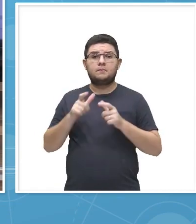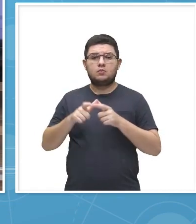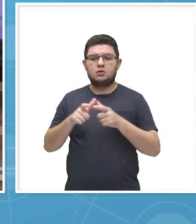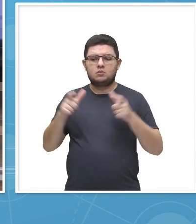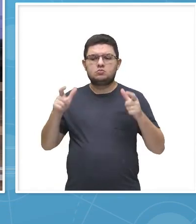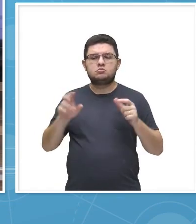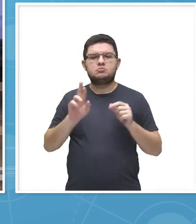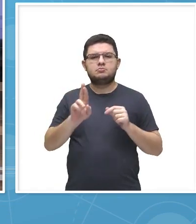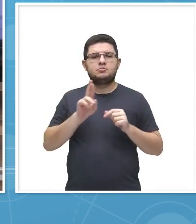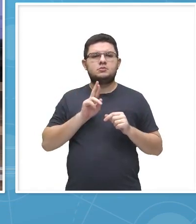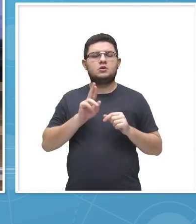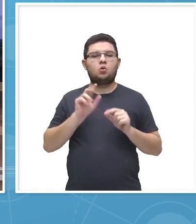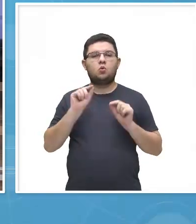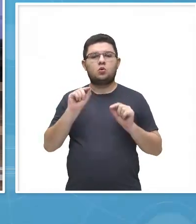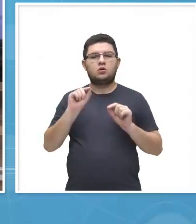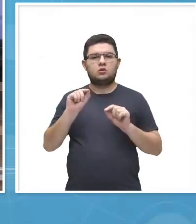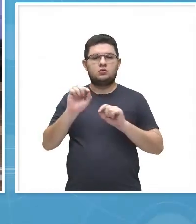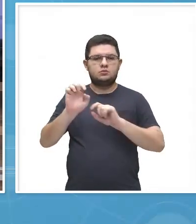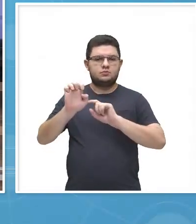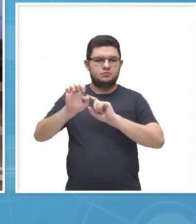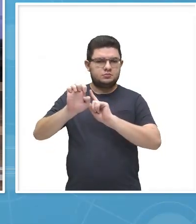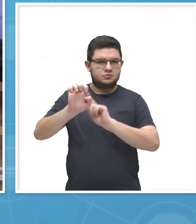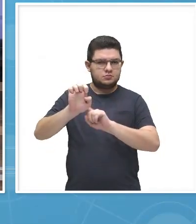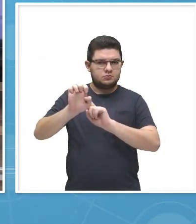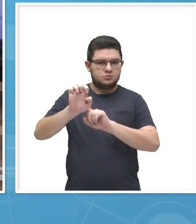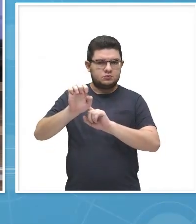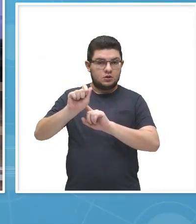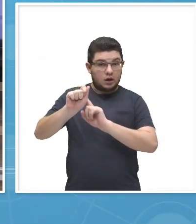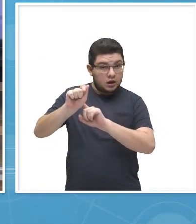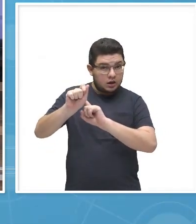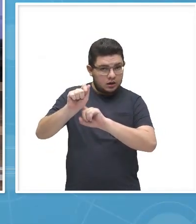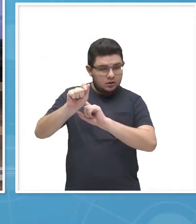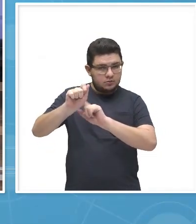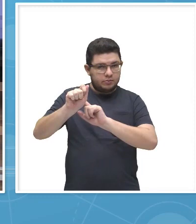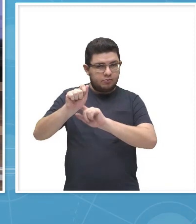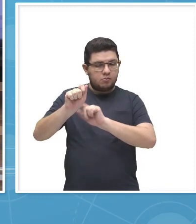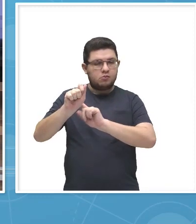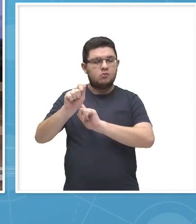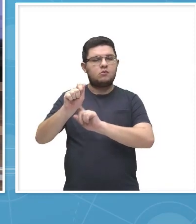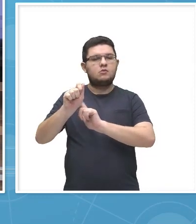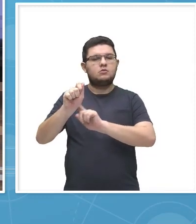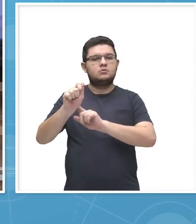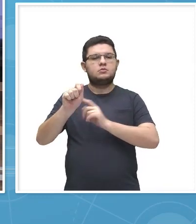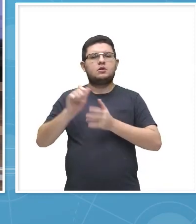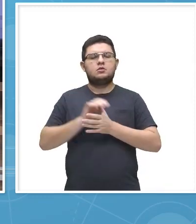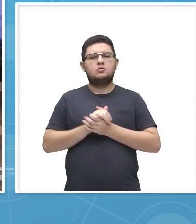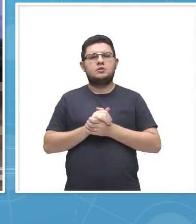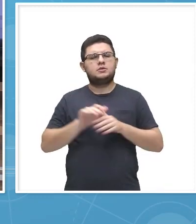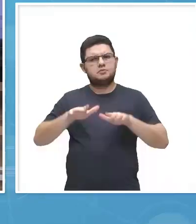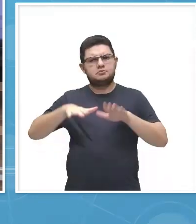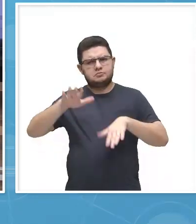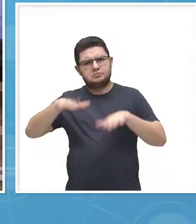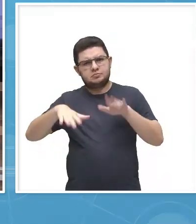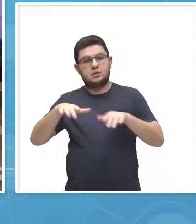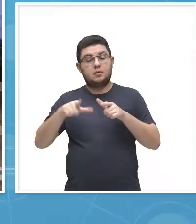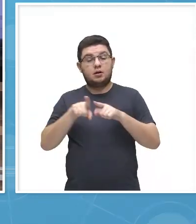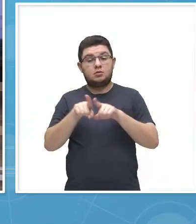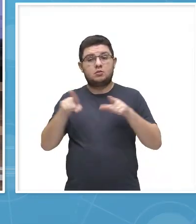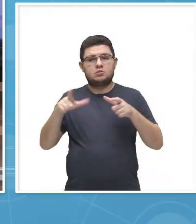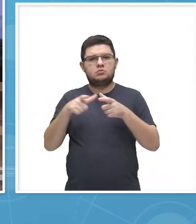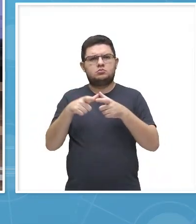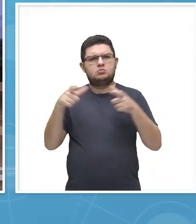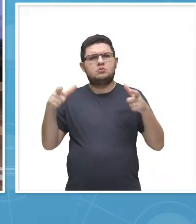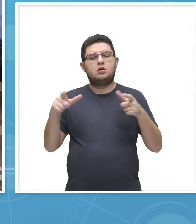tá respondendo Alan e será que é isso mesmo não vi muita diferença aqui não tem outras respostas também mas a maioria letra A